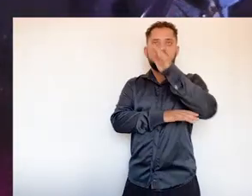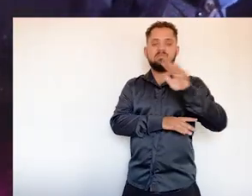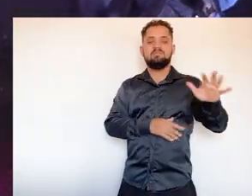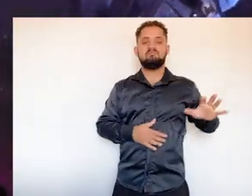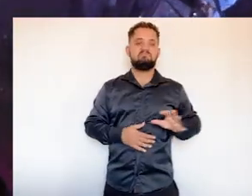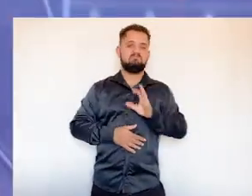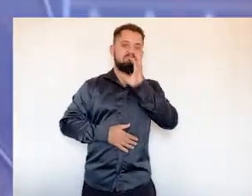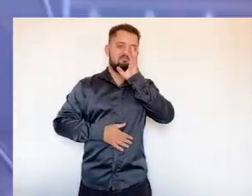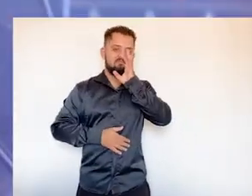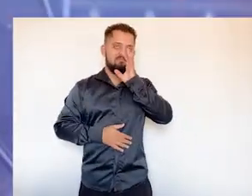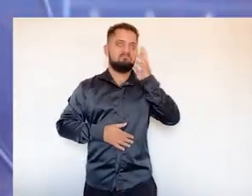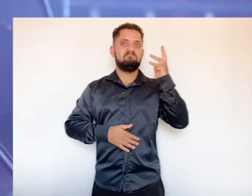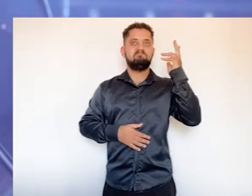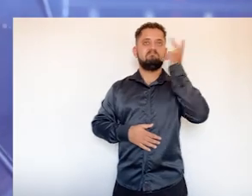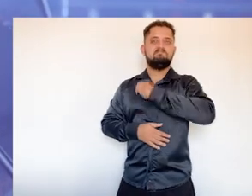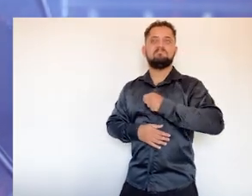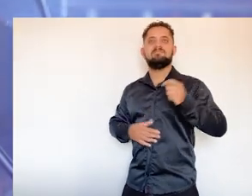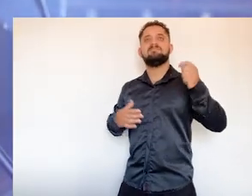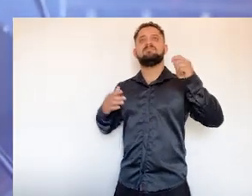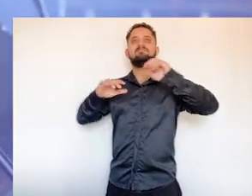me apaixonar por todo